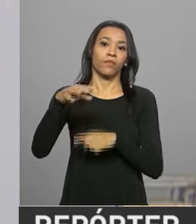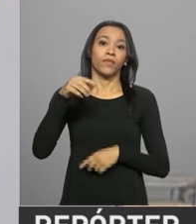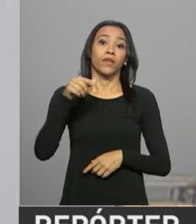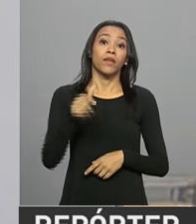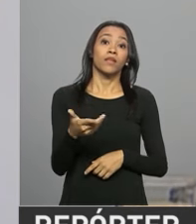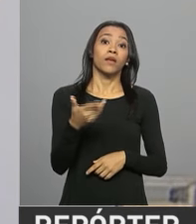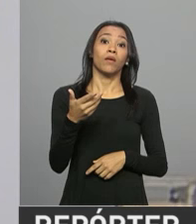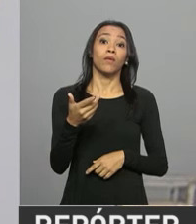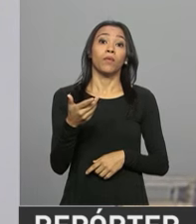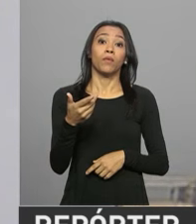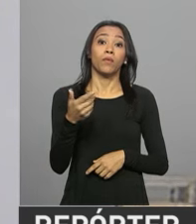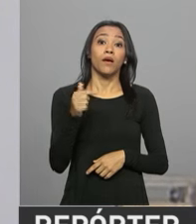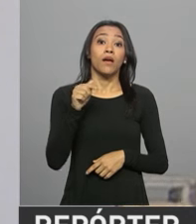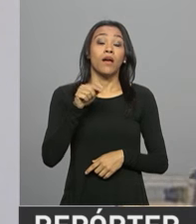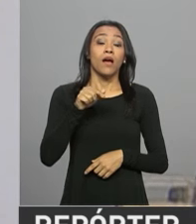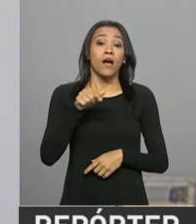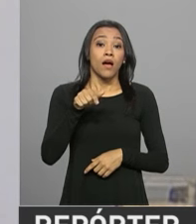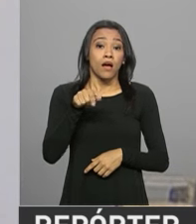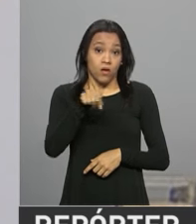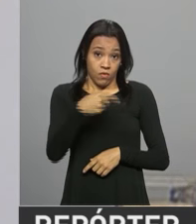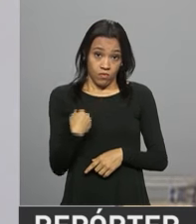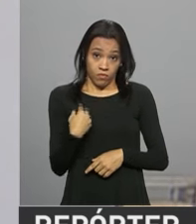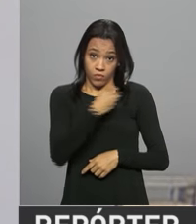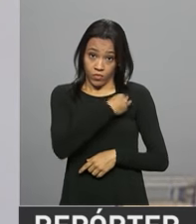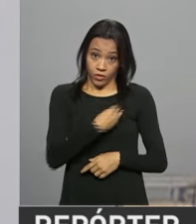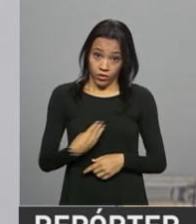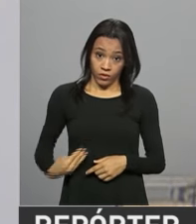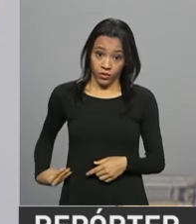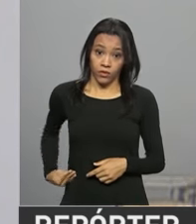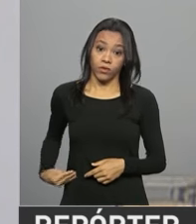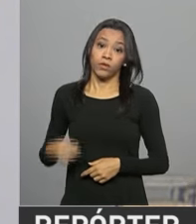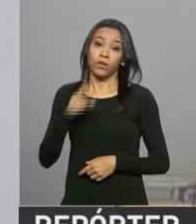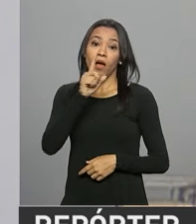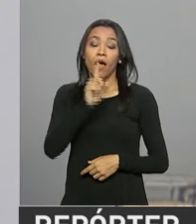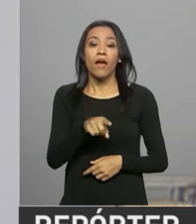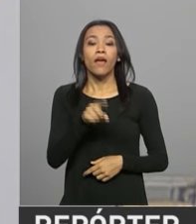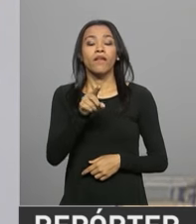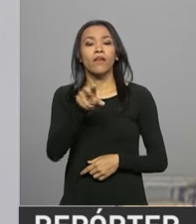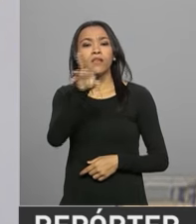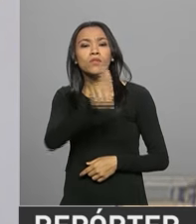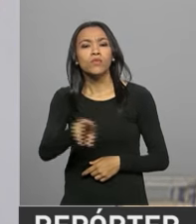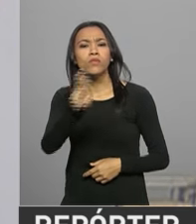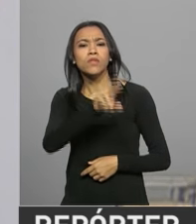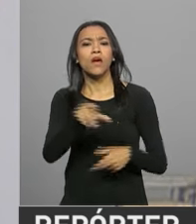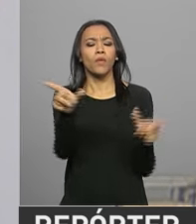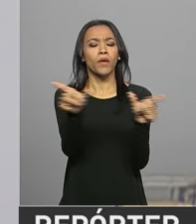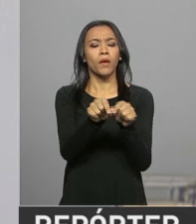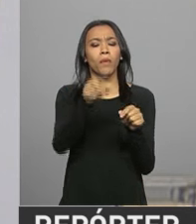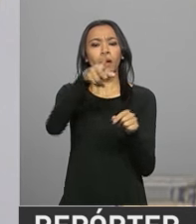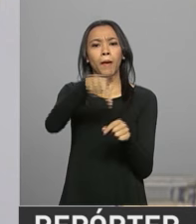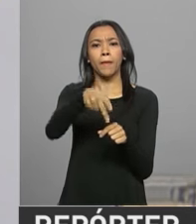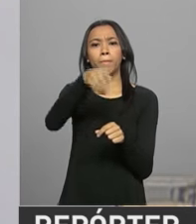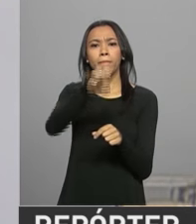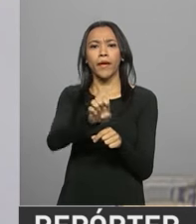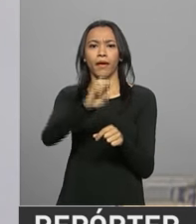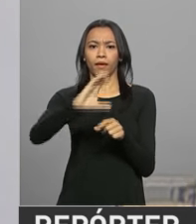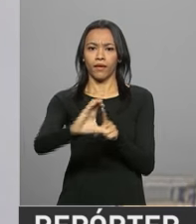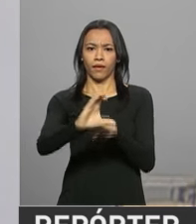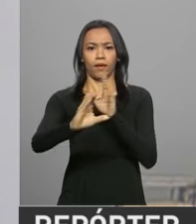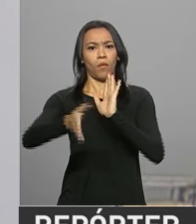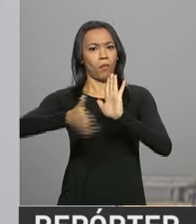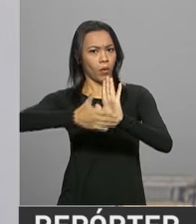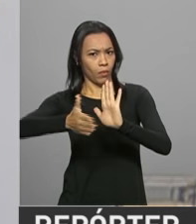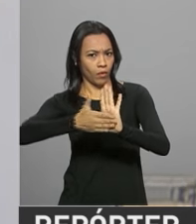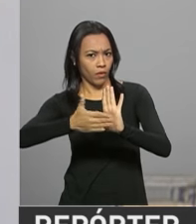é... será através de uma PEC, proposta que seja estendida